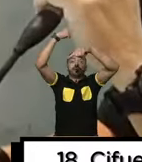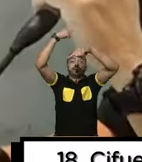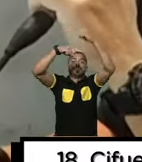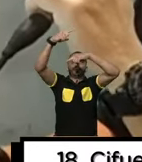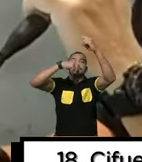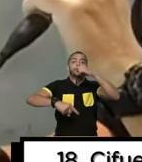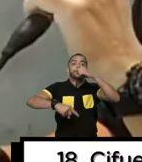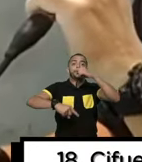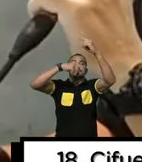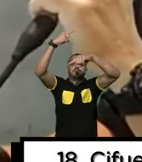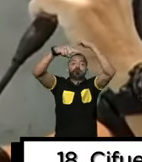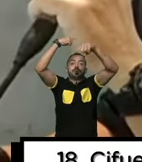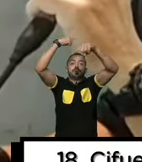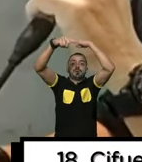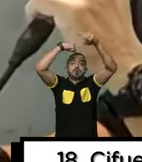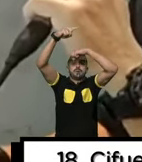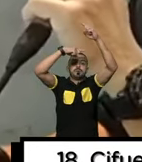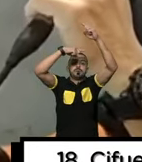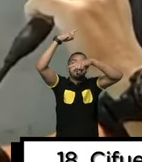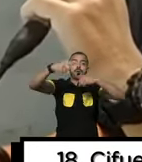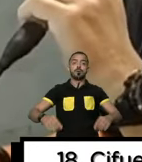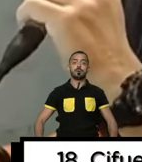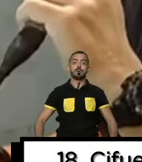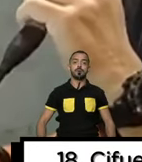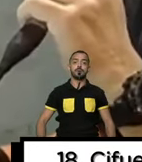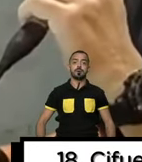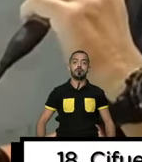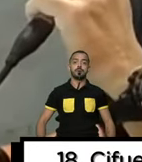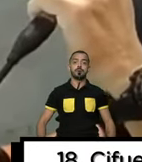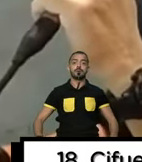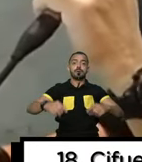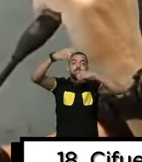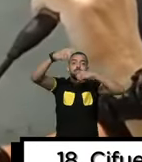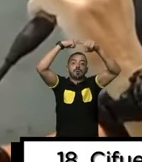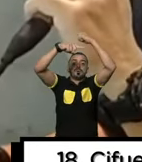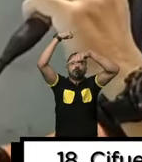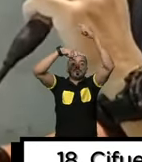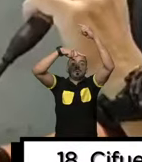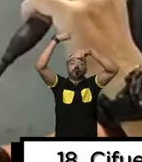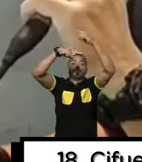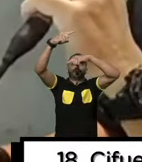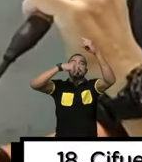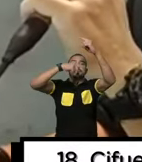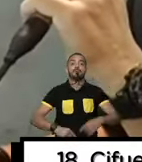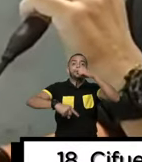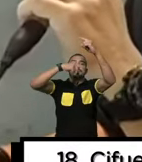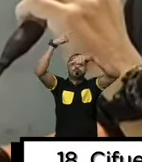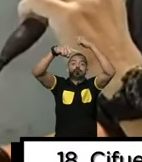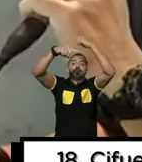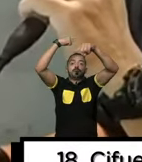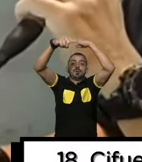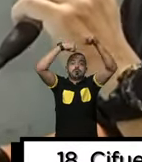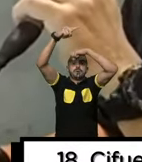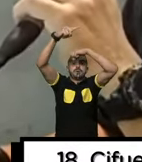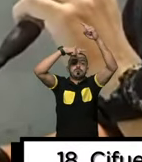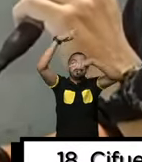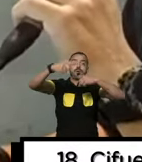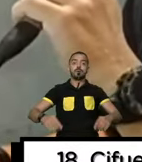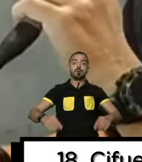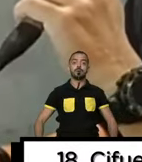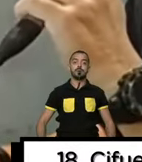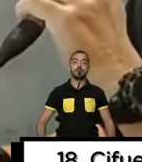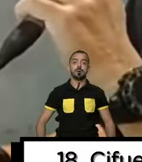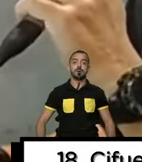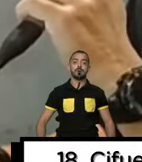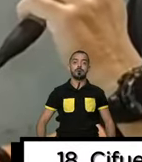tentou a virada de jogo escarpa tira a defesa o Atlético tenta lançamento longo tirou a defesa a bola ficando com